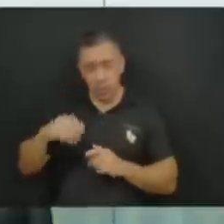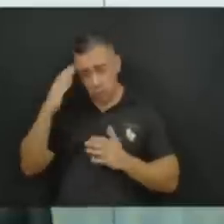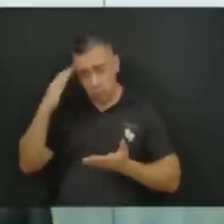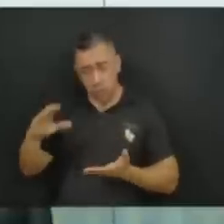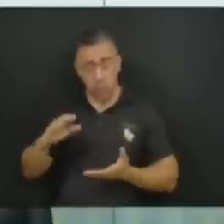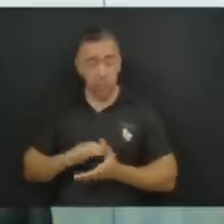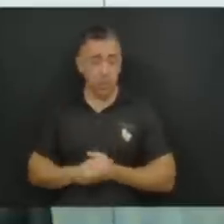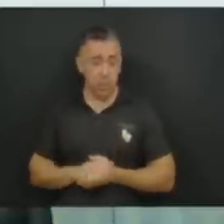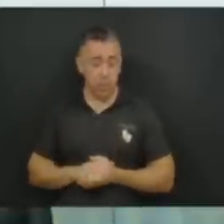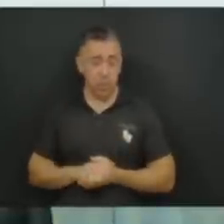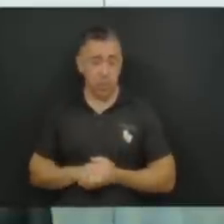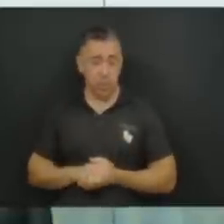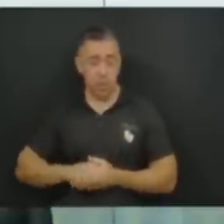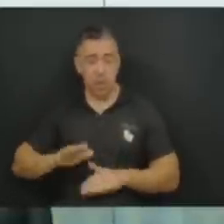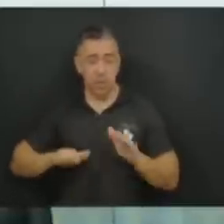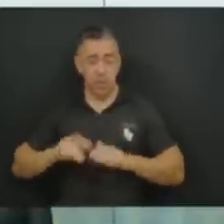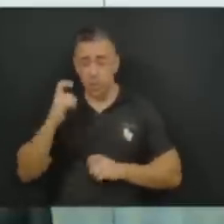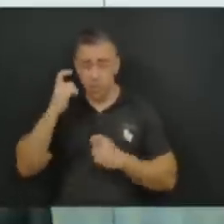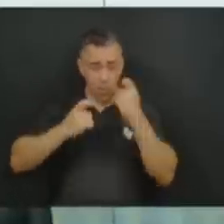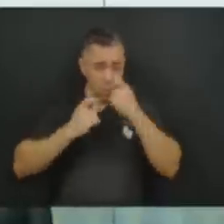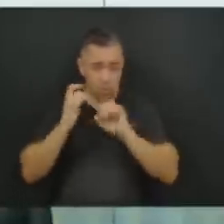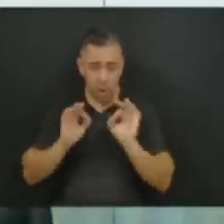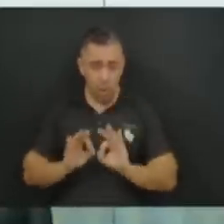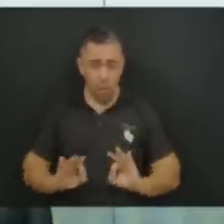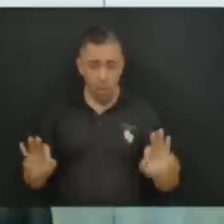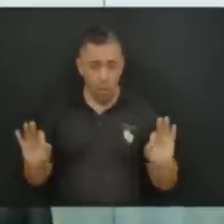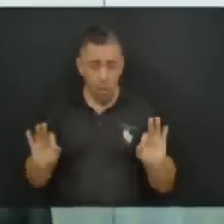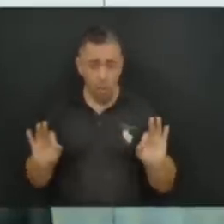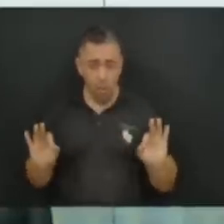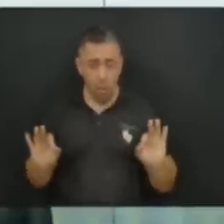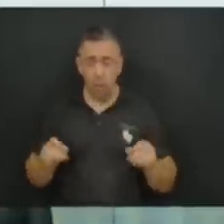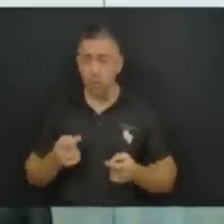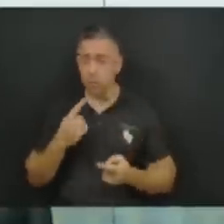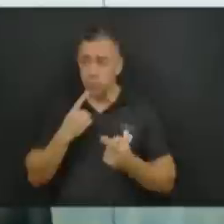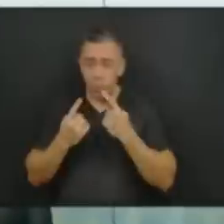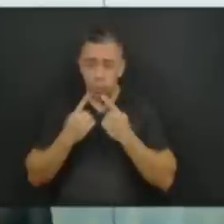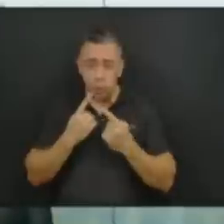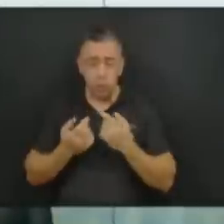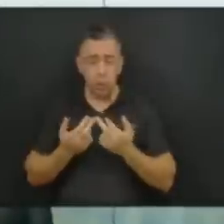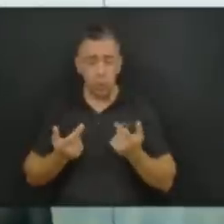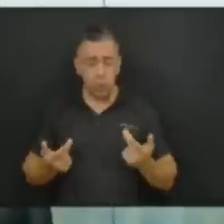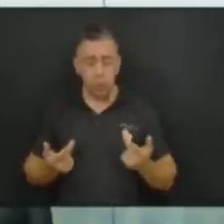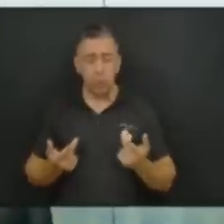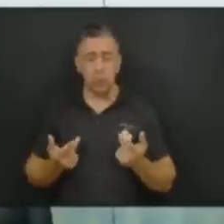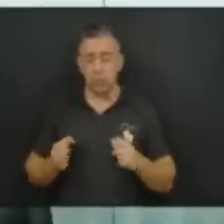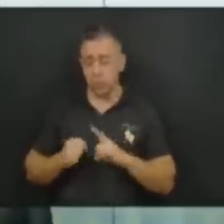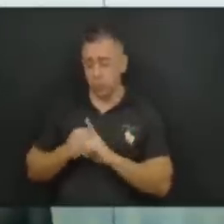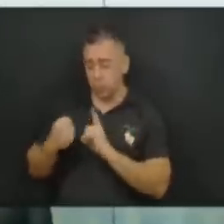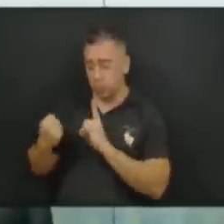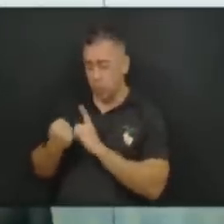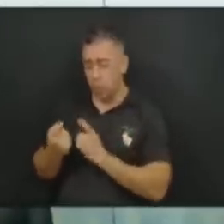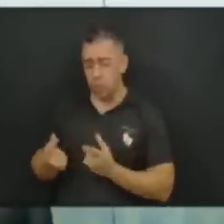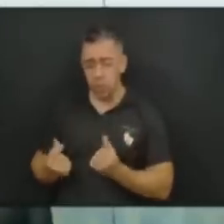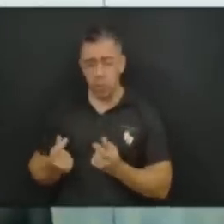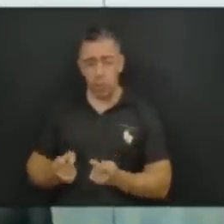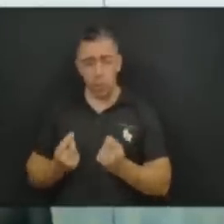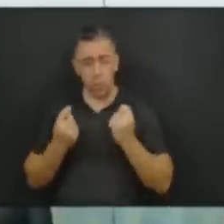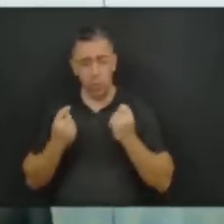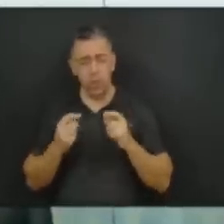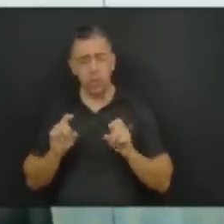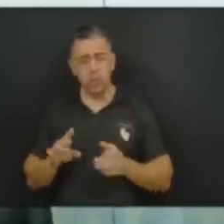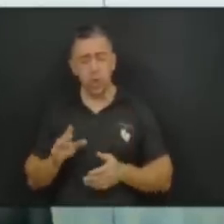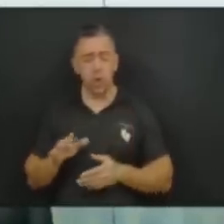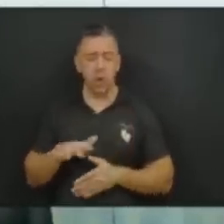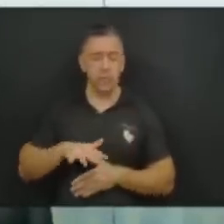não tão muitas vezes tão preocupados em em discutir com profundidade a questão sócio-econômico mas apenas um uma